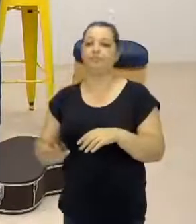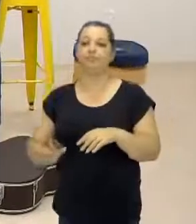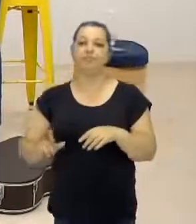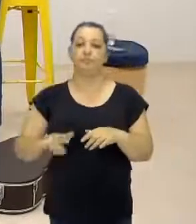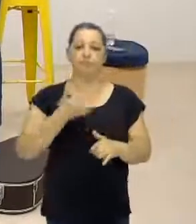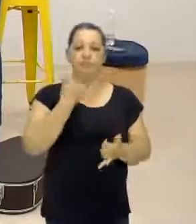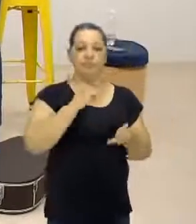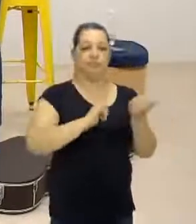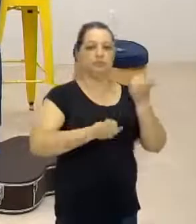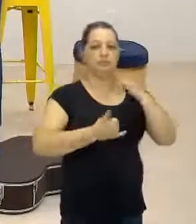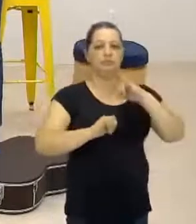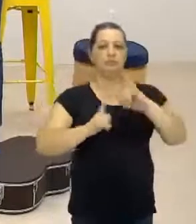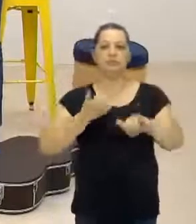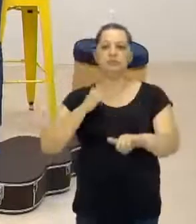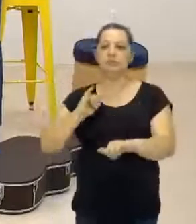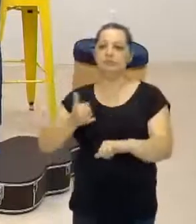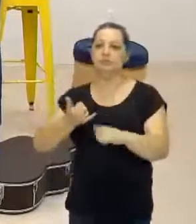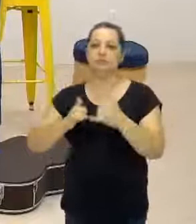Energia,